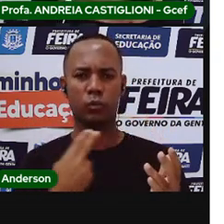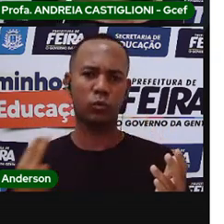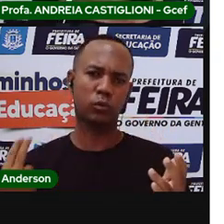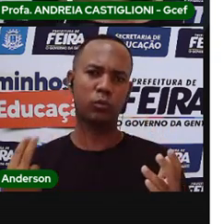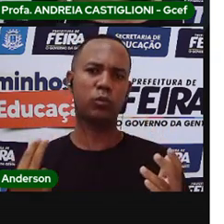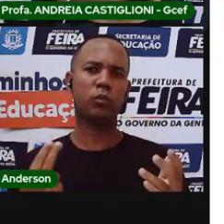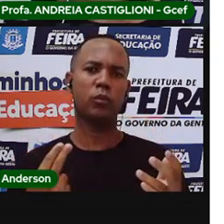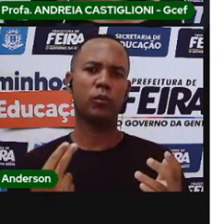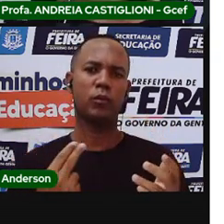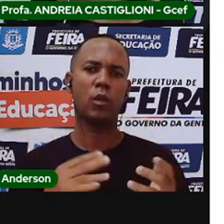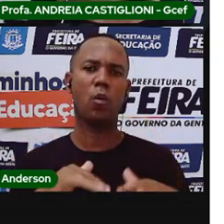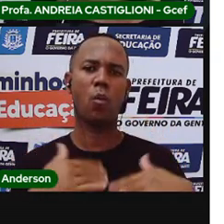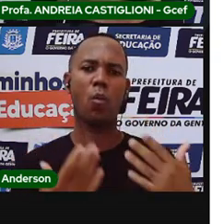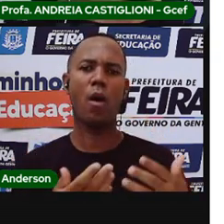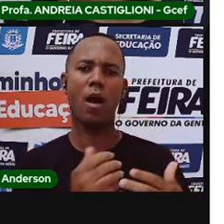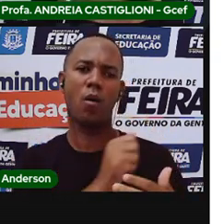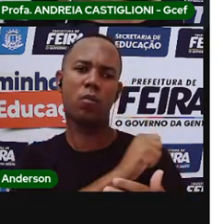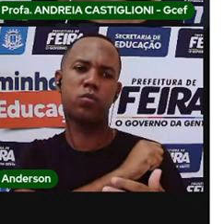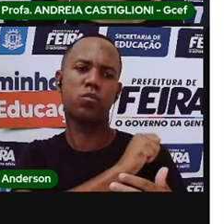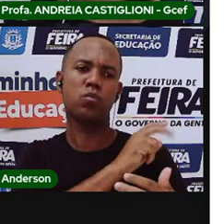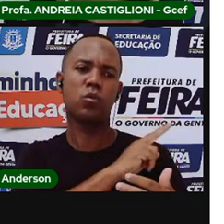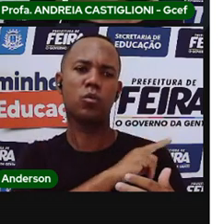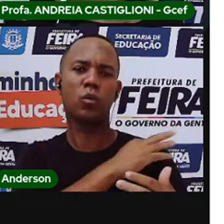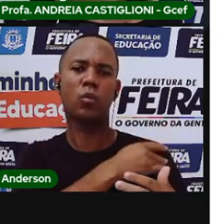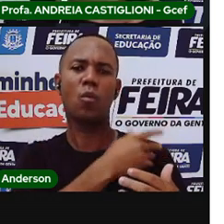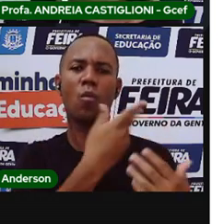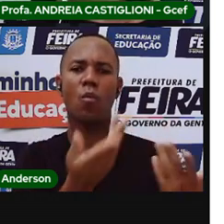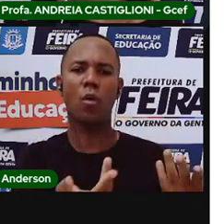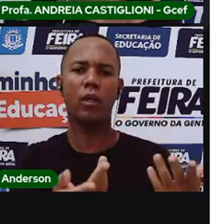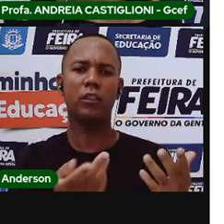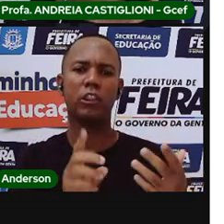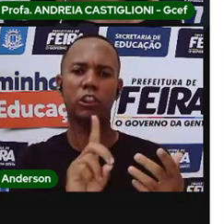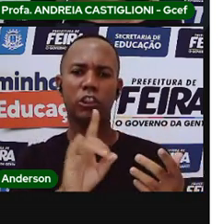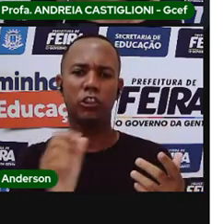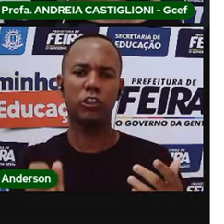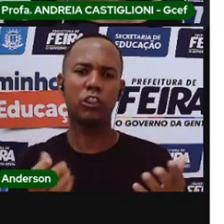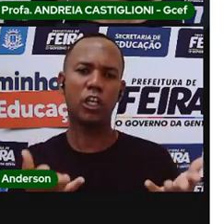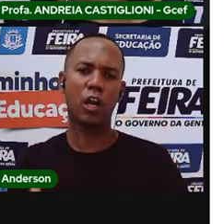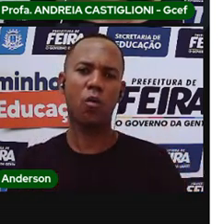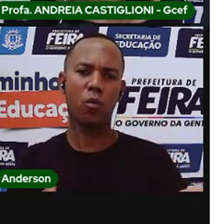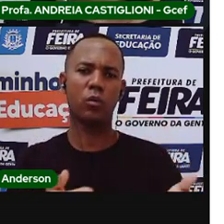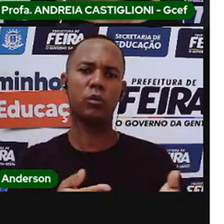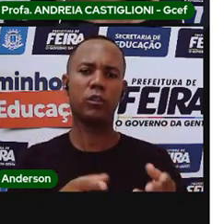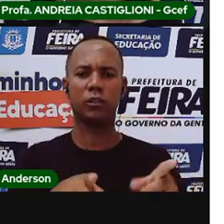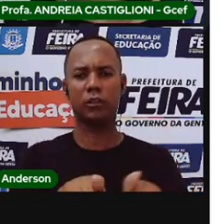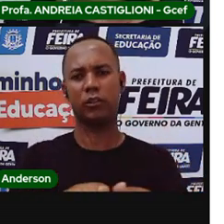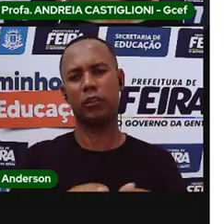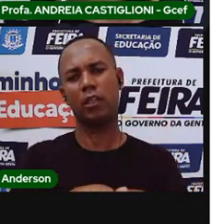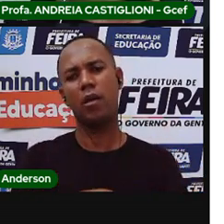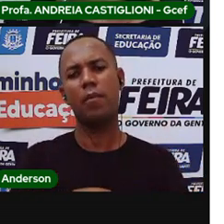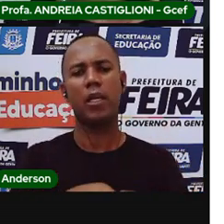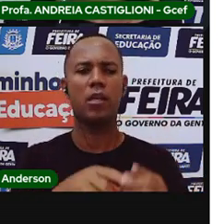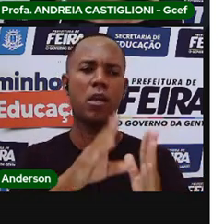nome, a sua série ou ano que você estuda, a data de hoje, né,